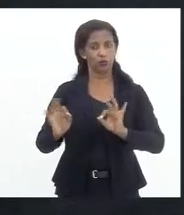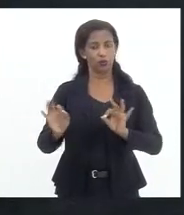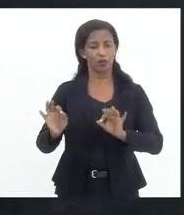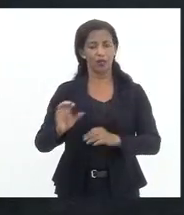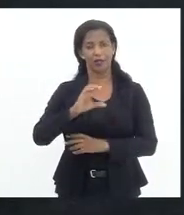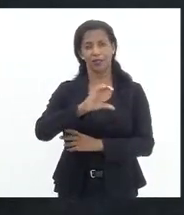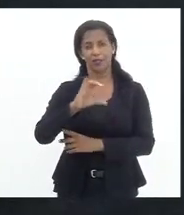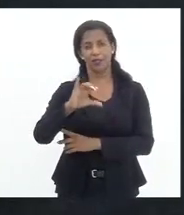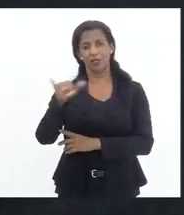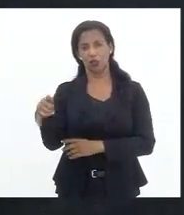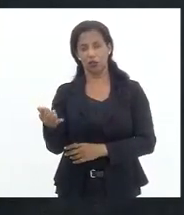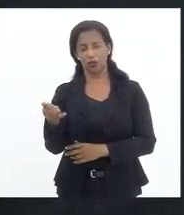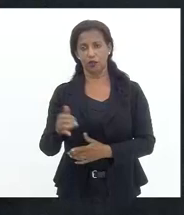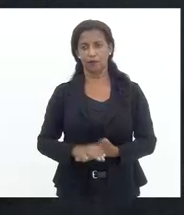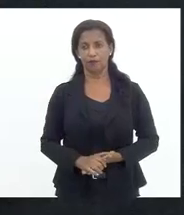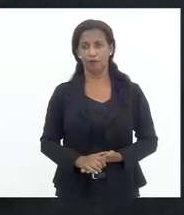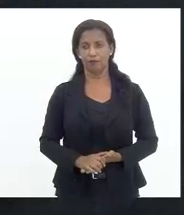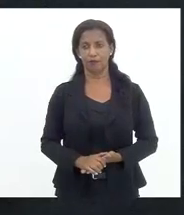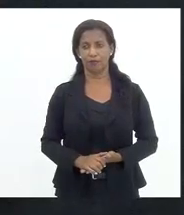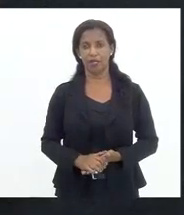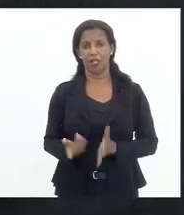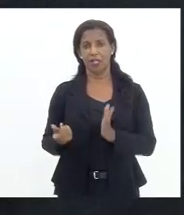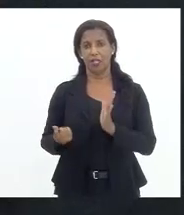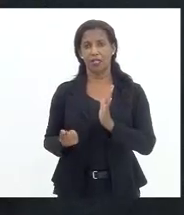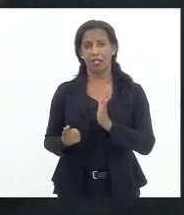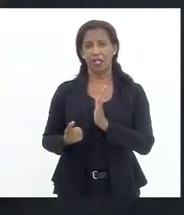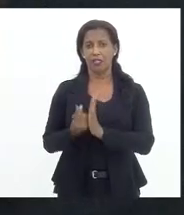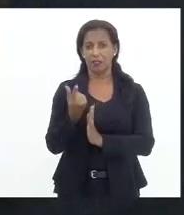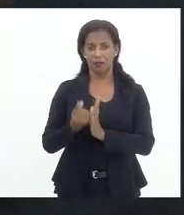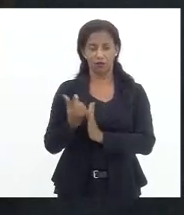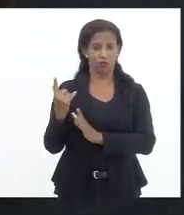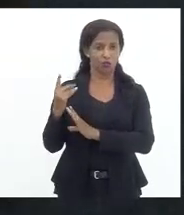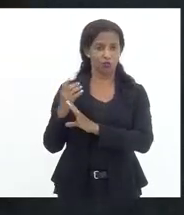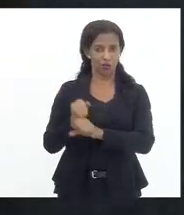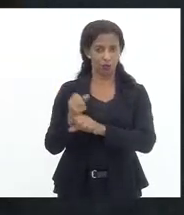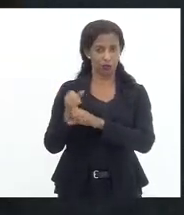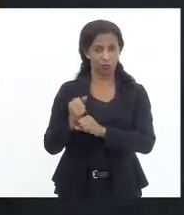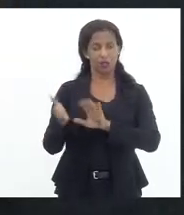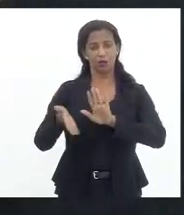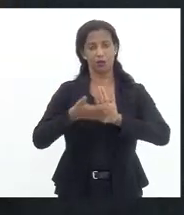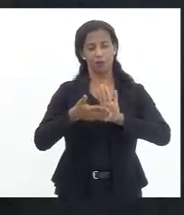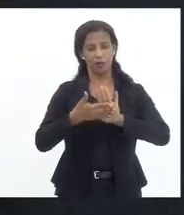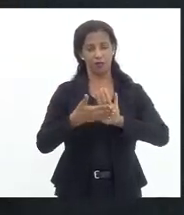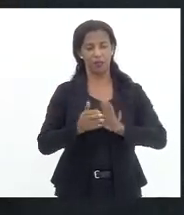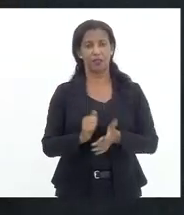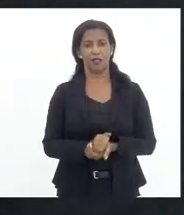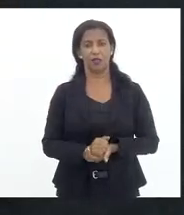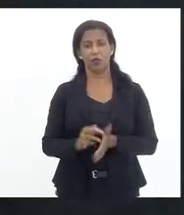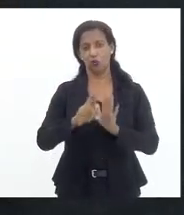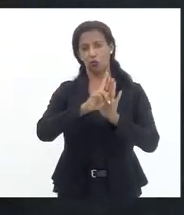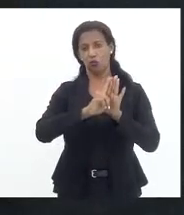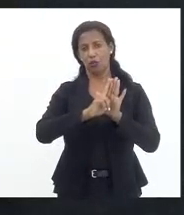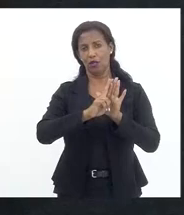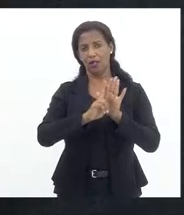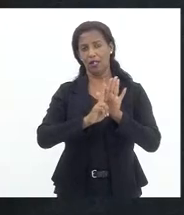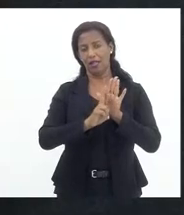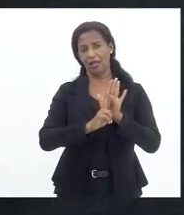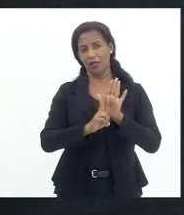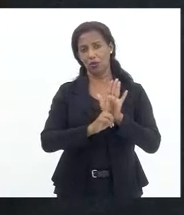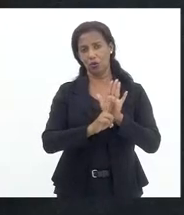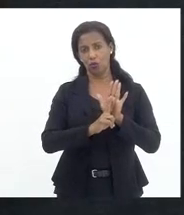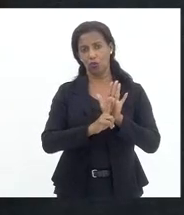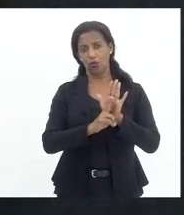CCJ. E na tributação, no parecer do relator,